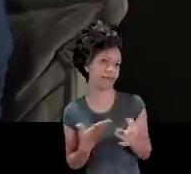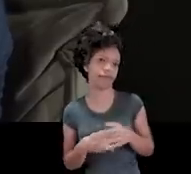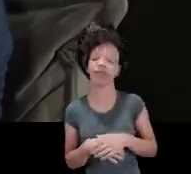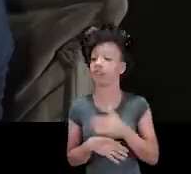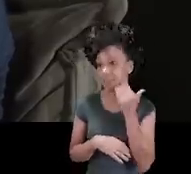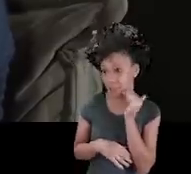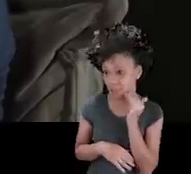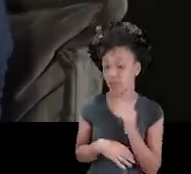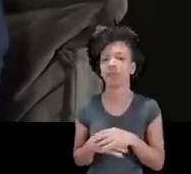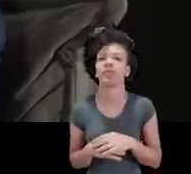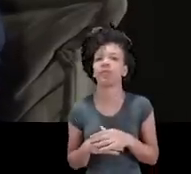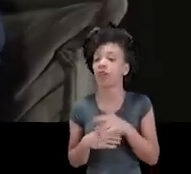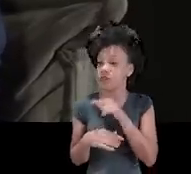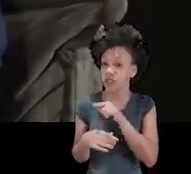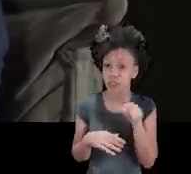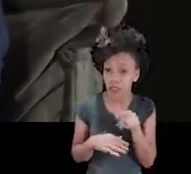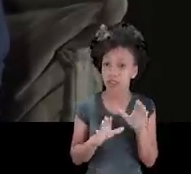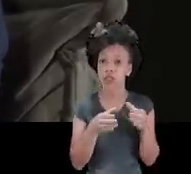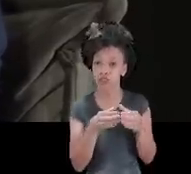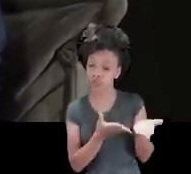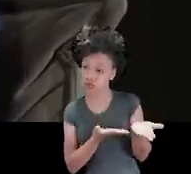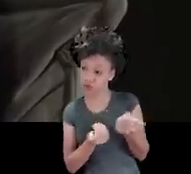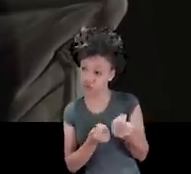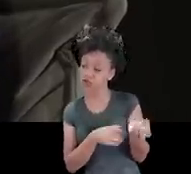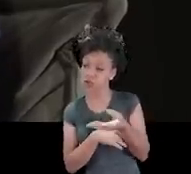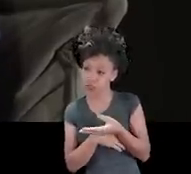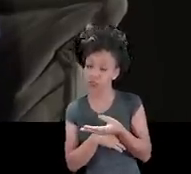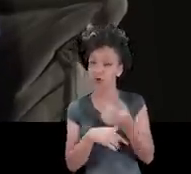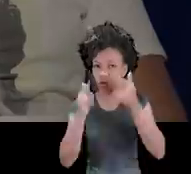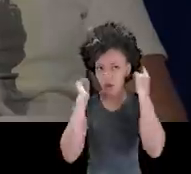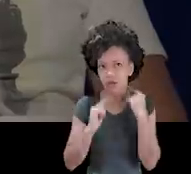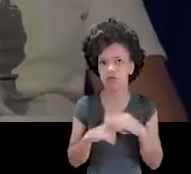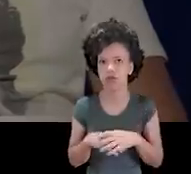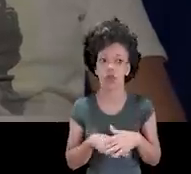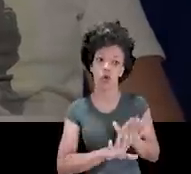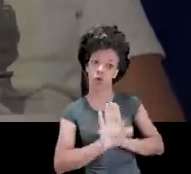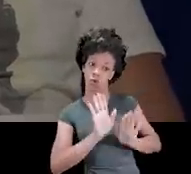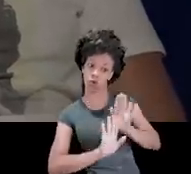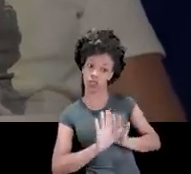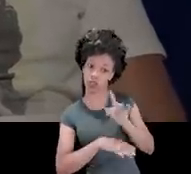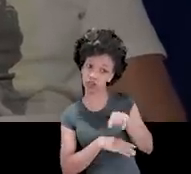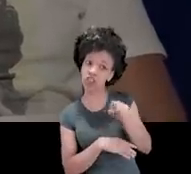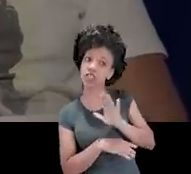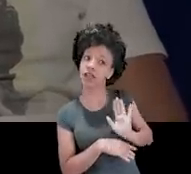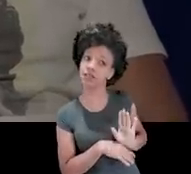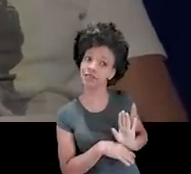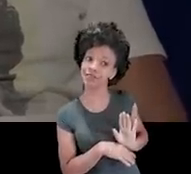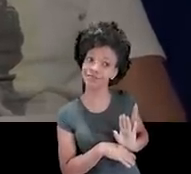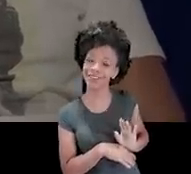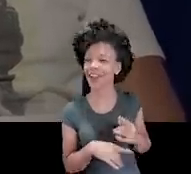vocês são pessoas da nova geração de carecas, porque a geração de careca antiga, que eu acho que é mais a época... Calma aí, cuidado com você. Acho que eu tô mais pro Sebastião. Mas